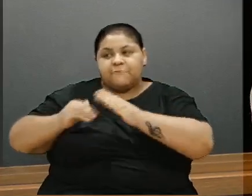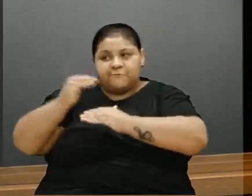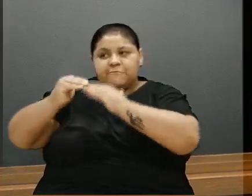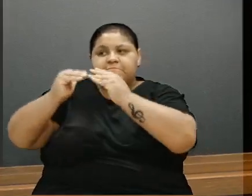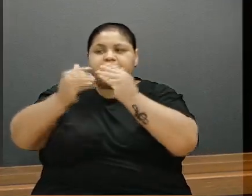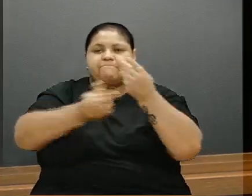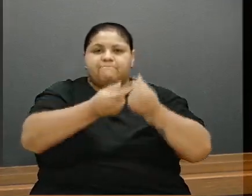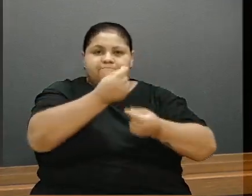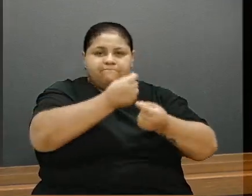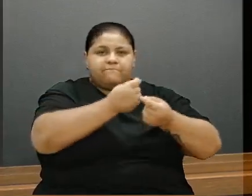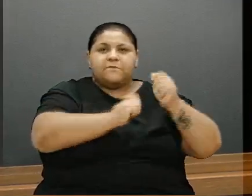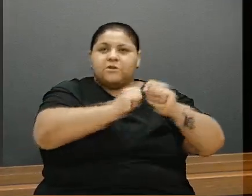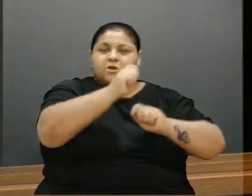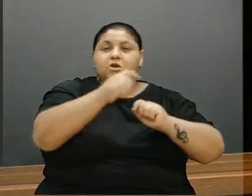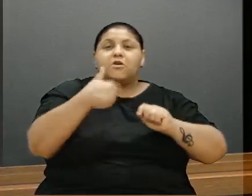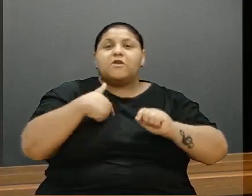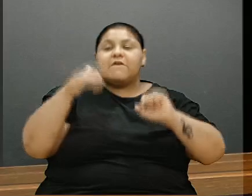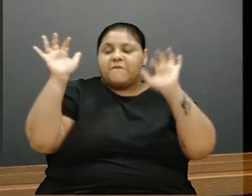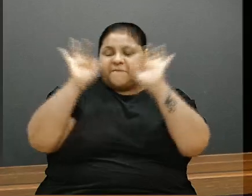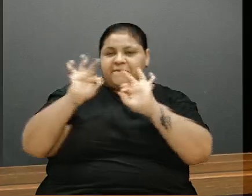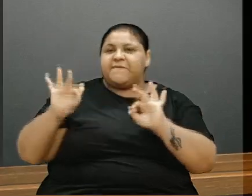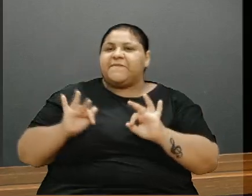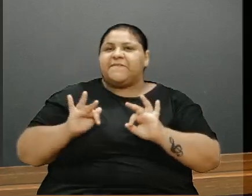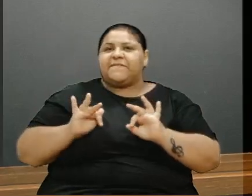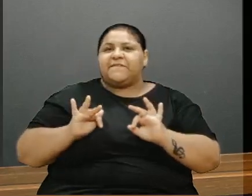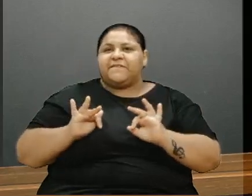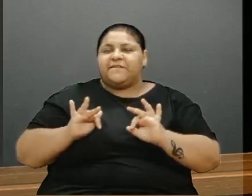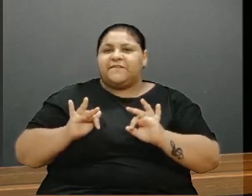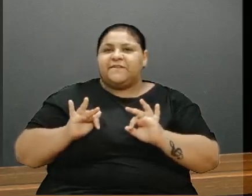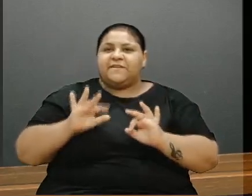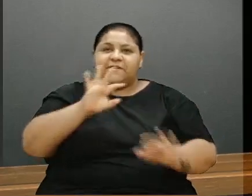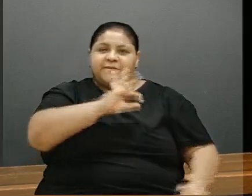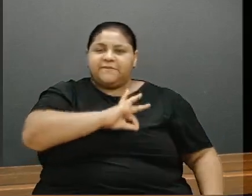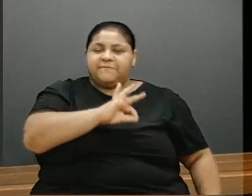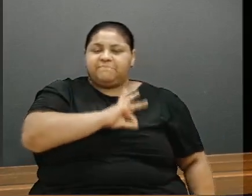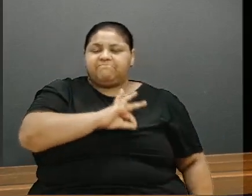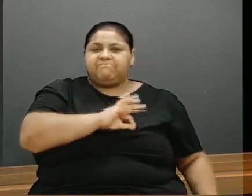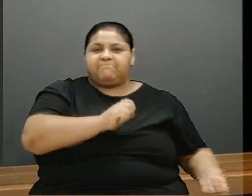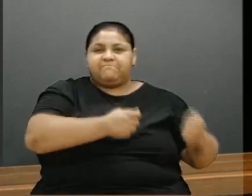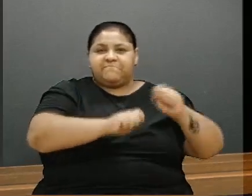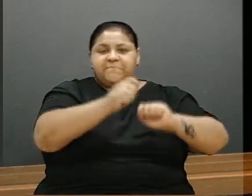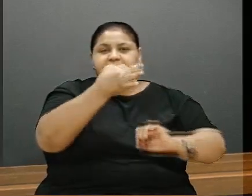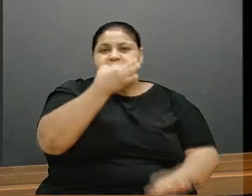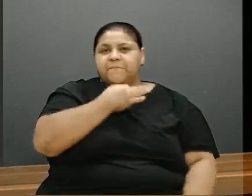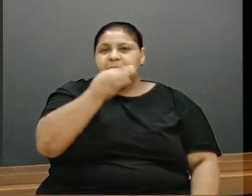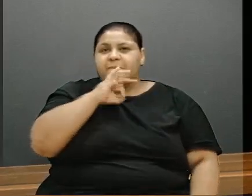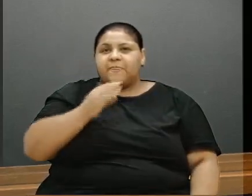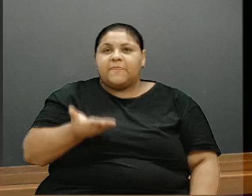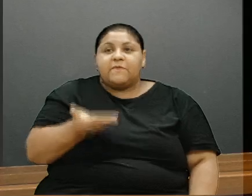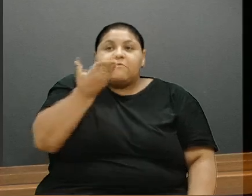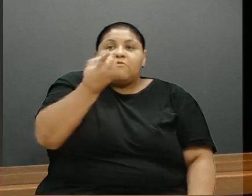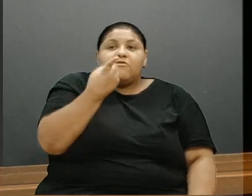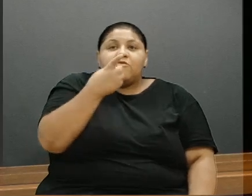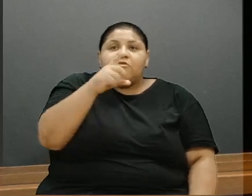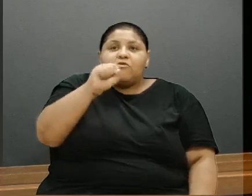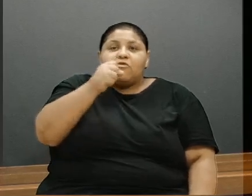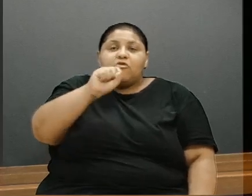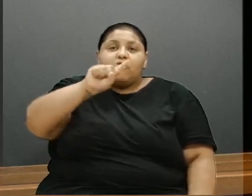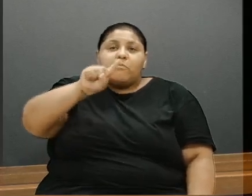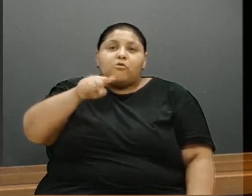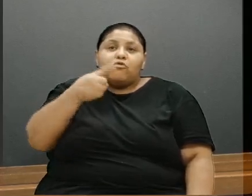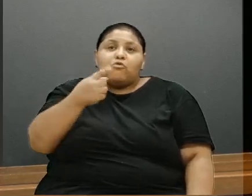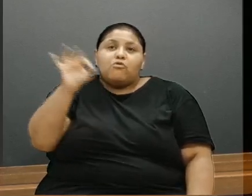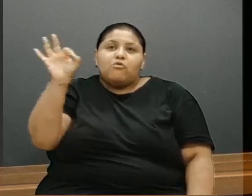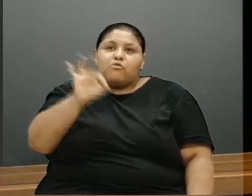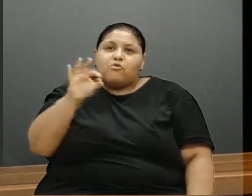indústria, e o que mais me deixa feliz é que a massa salarial da indústria na nossa cidade cresceu 18,1%.